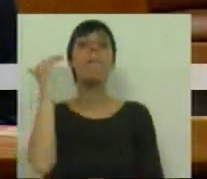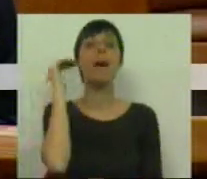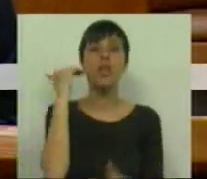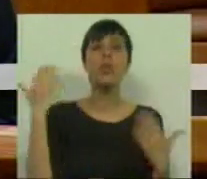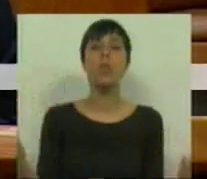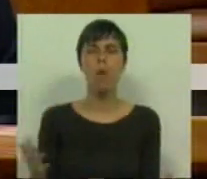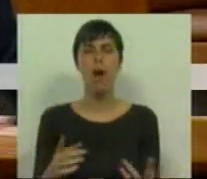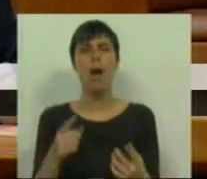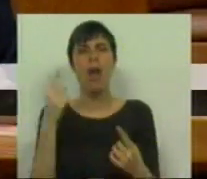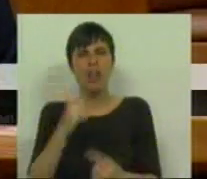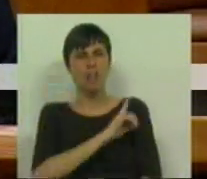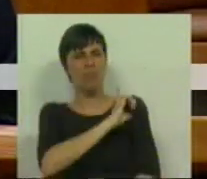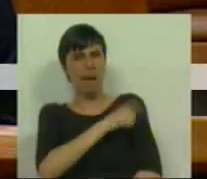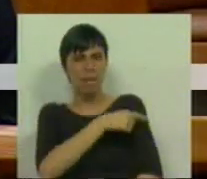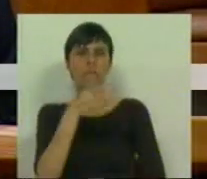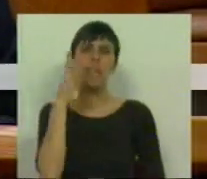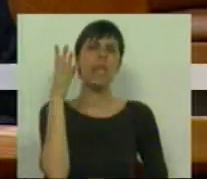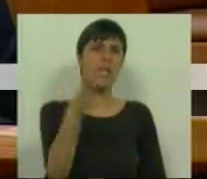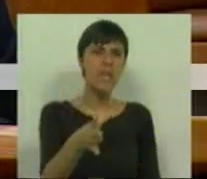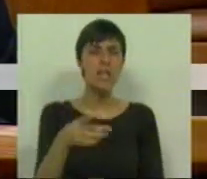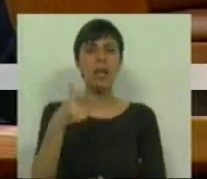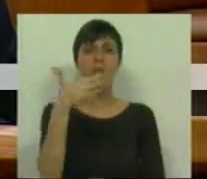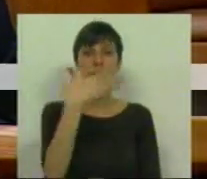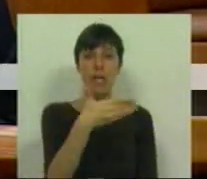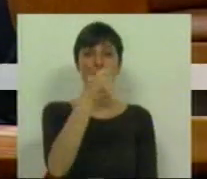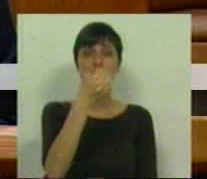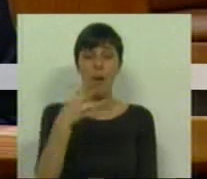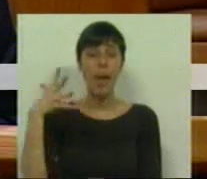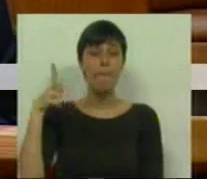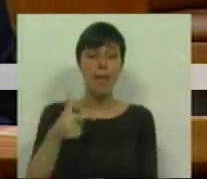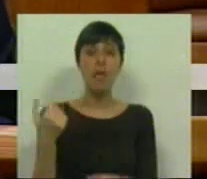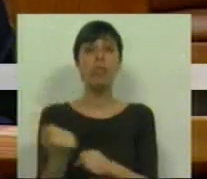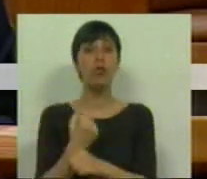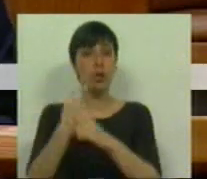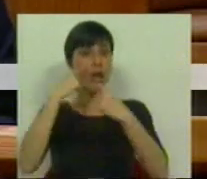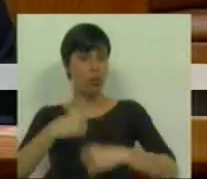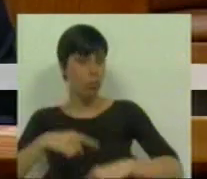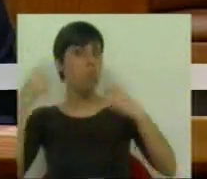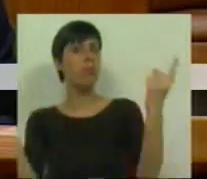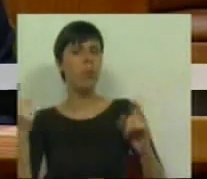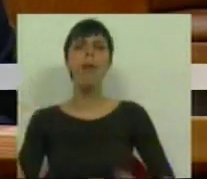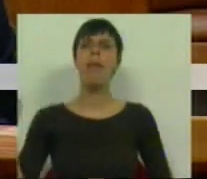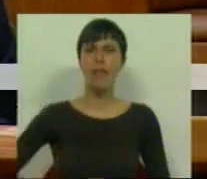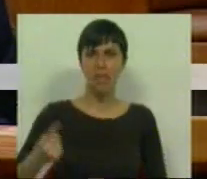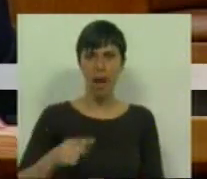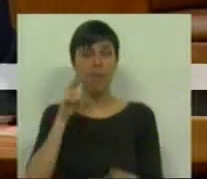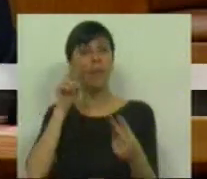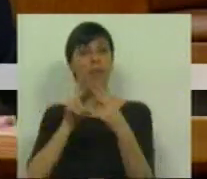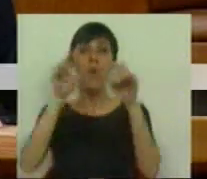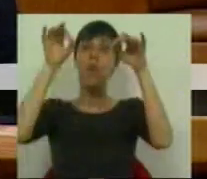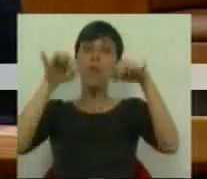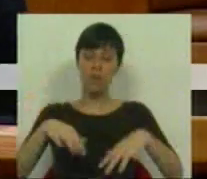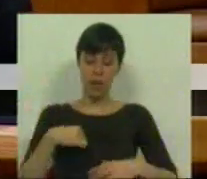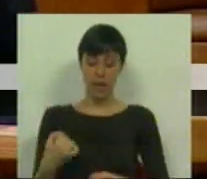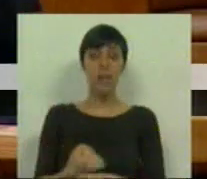Coelho ainda tem o tupete de dizer a estes 150 mil funcionários públicos que devem encarar o fim do